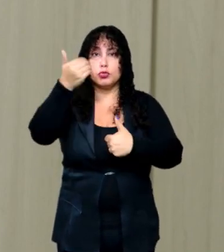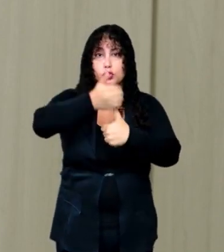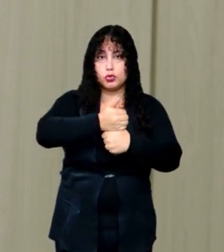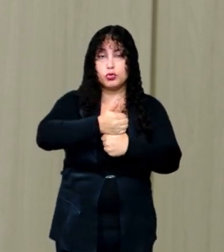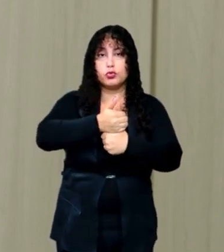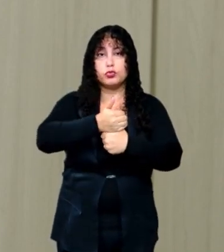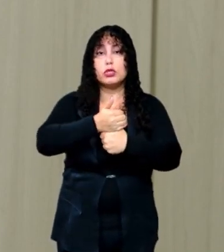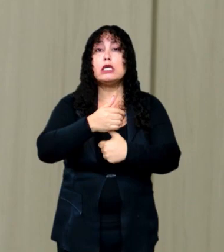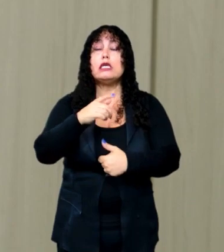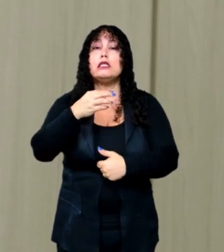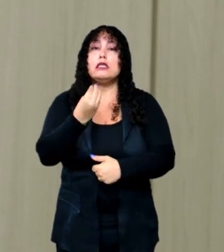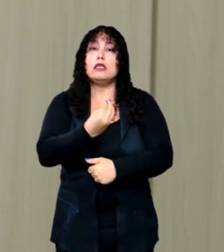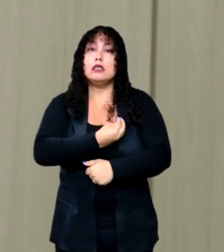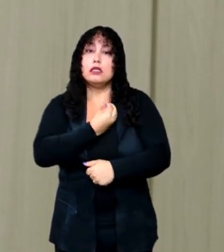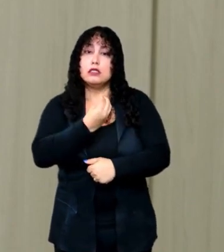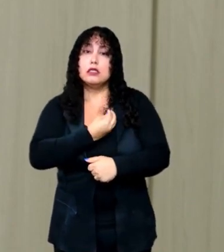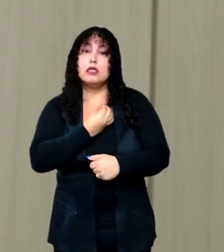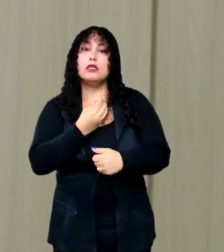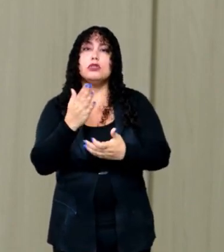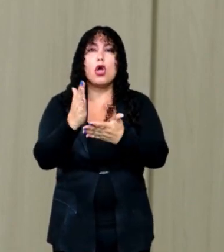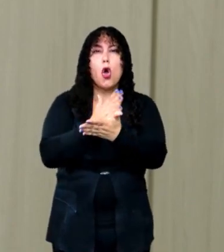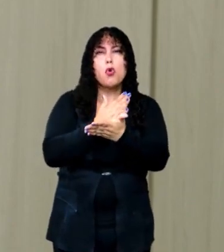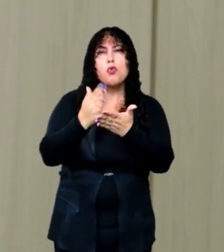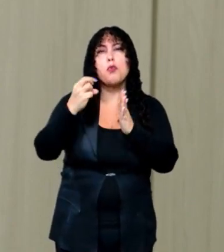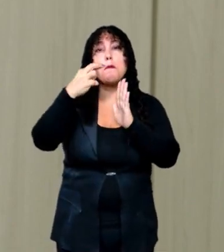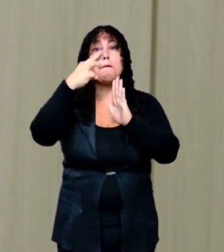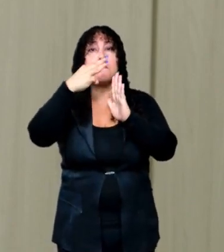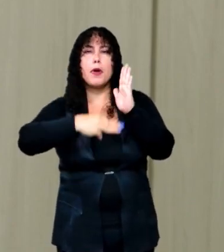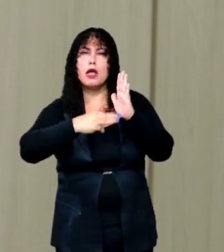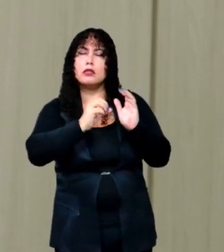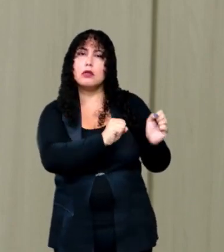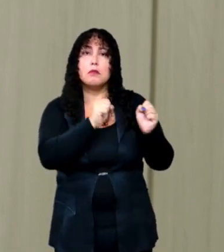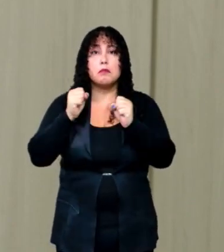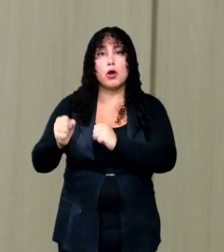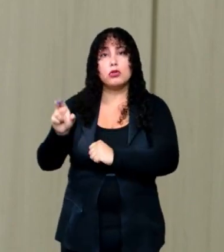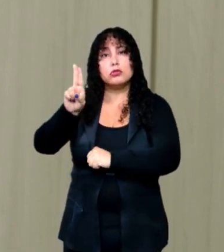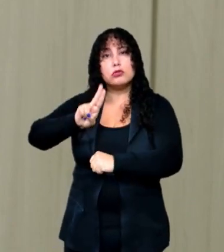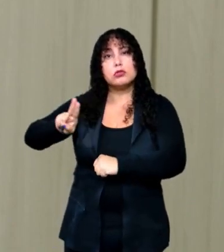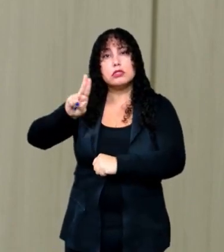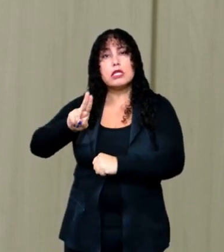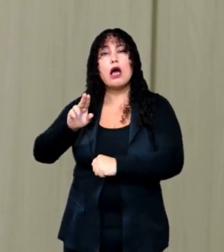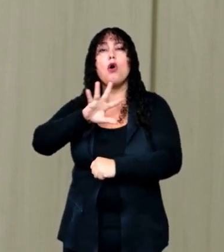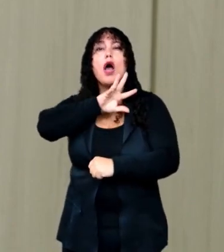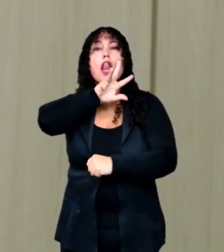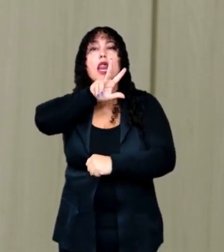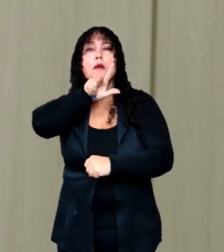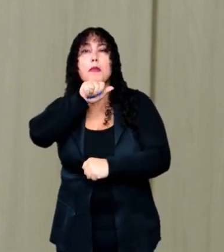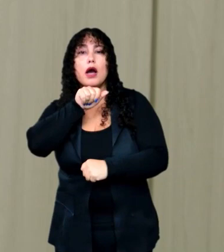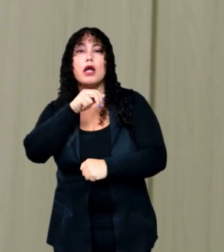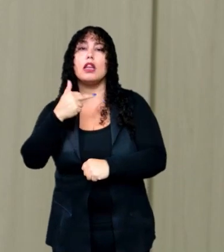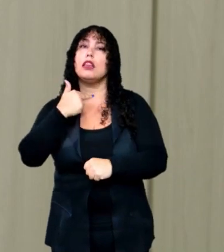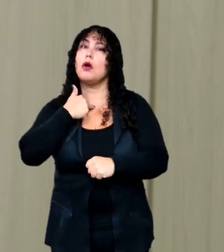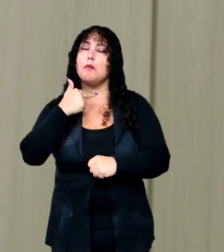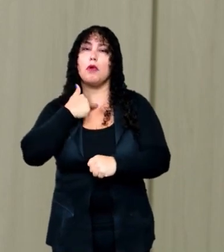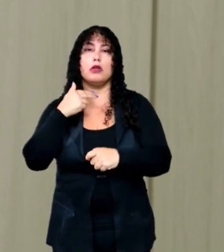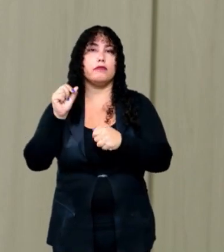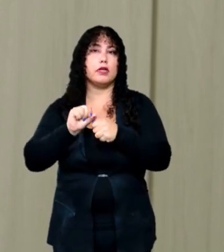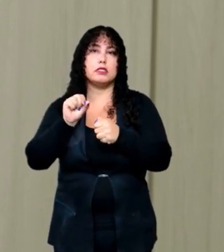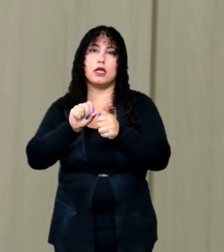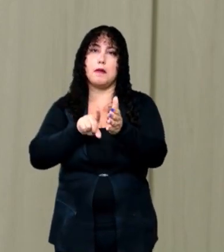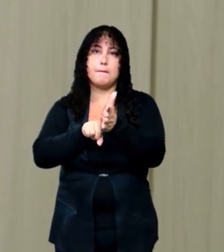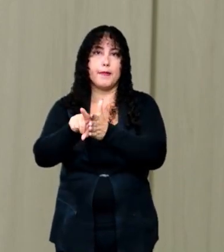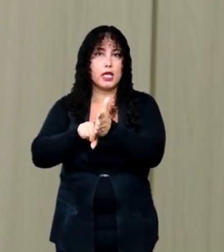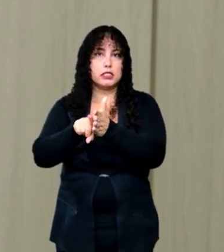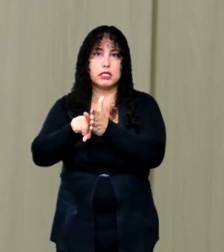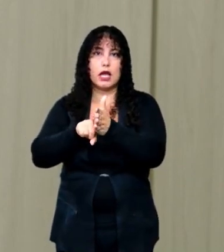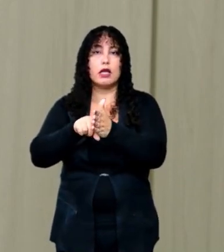mas se existe algum método que possa substituir a utilização desse animal, não pode realizar essa pesquisa nesses animais.